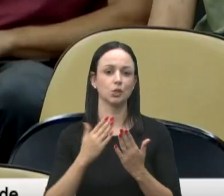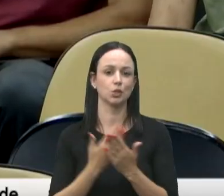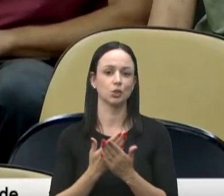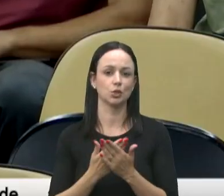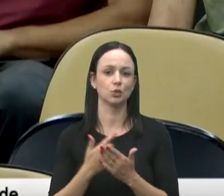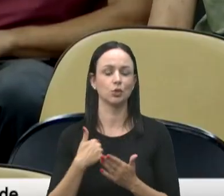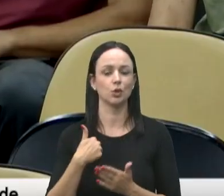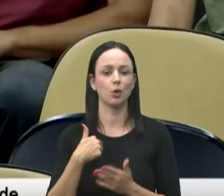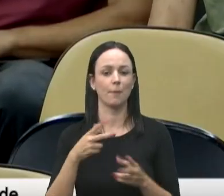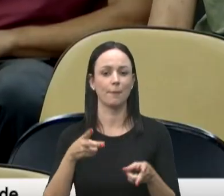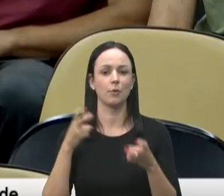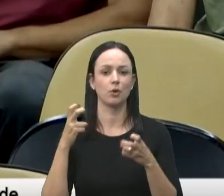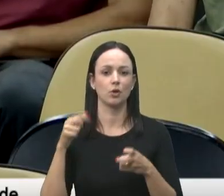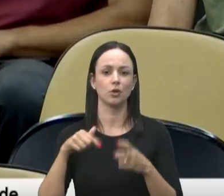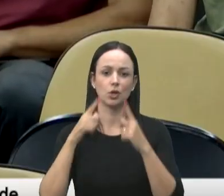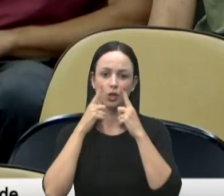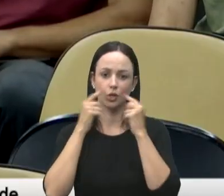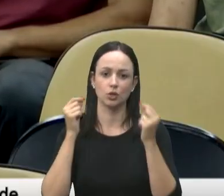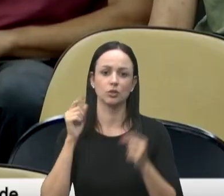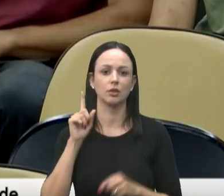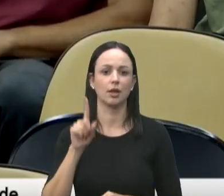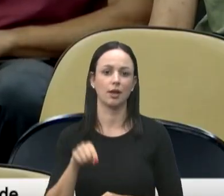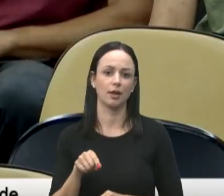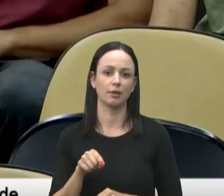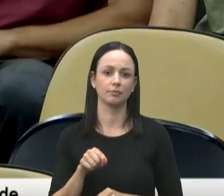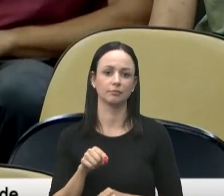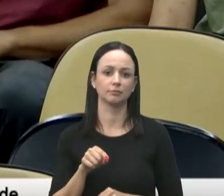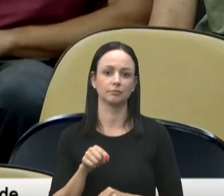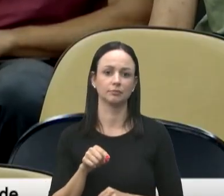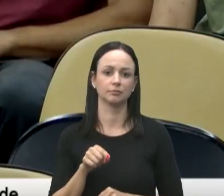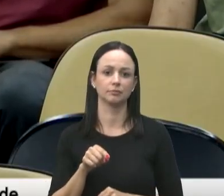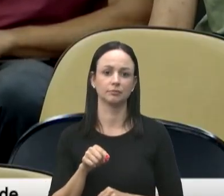que eu percebo daqui de Jaú que é mais